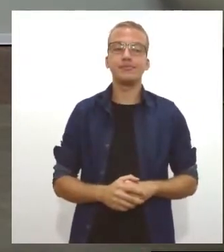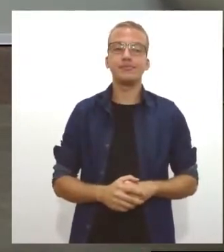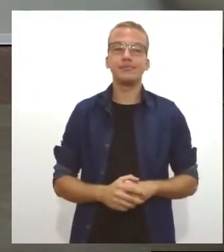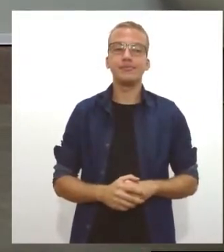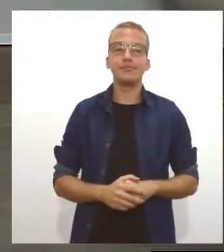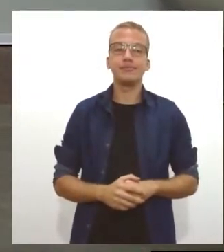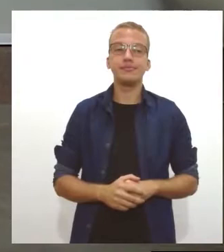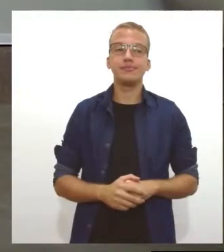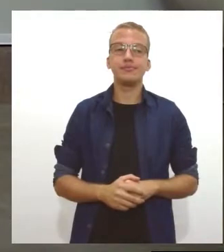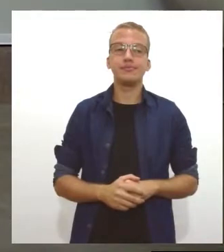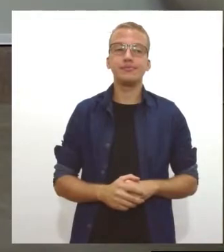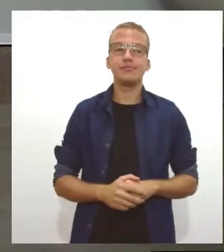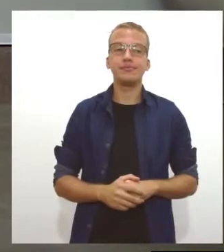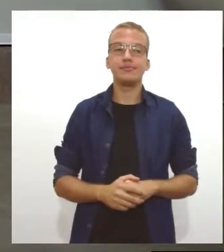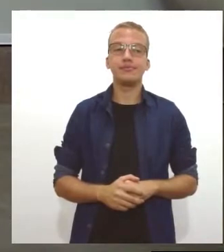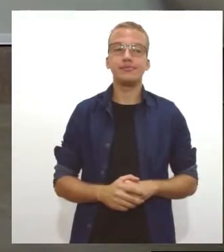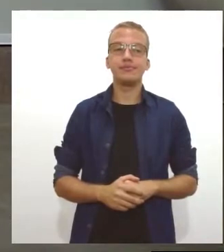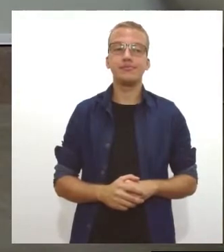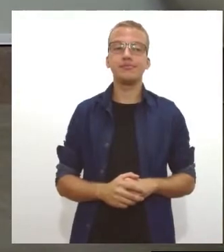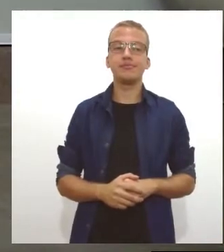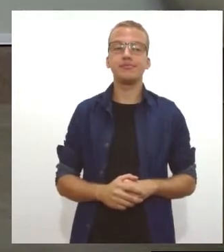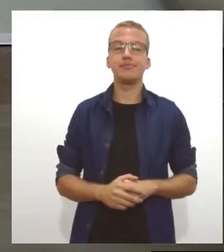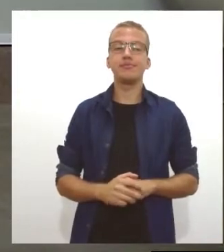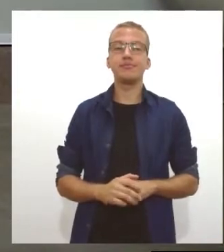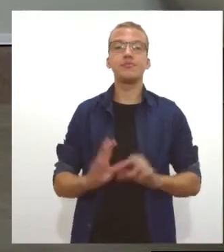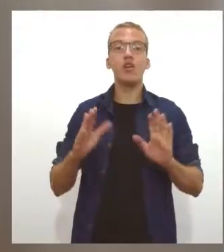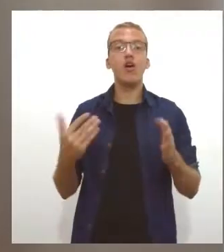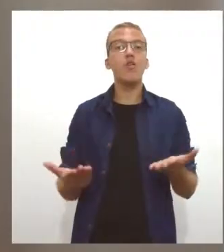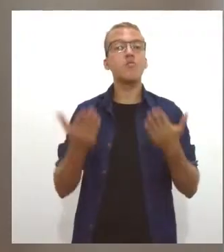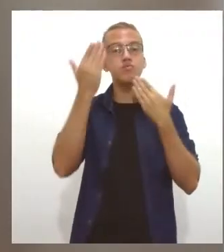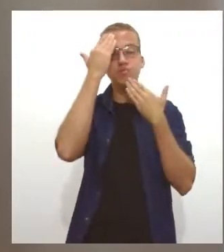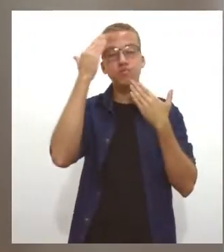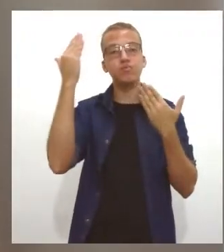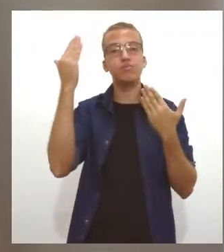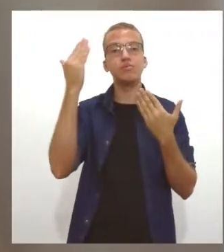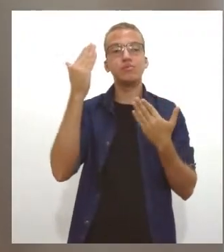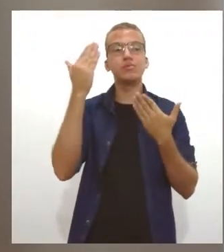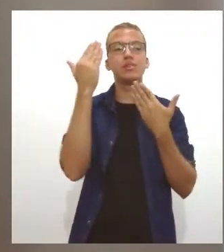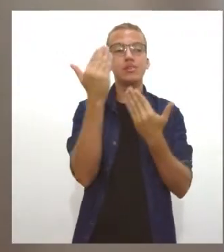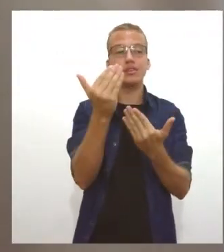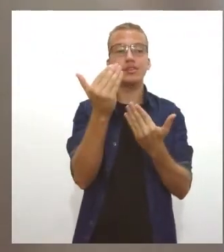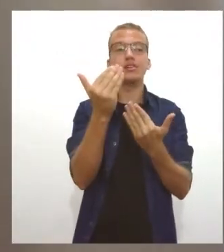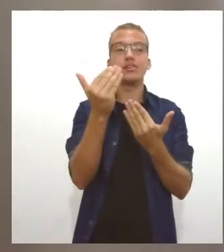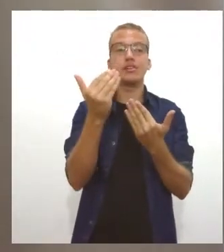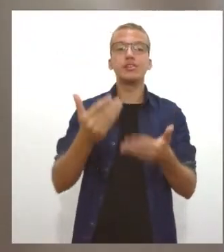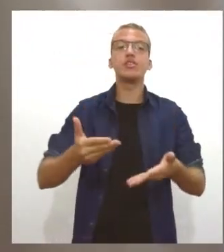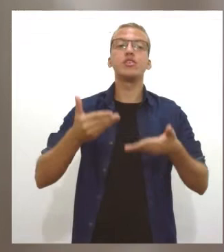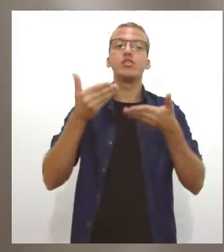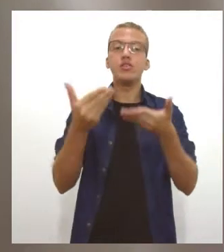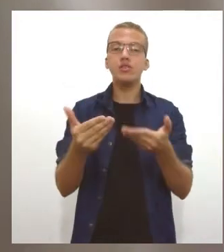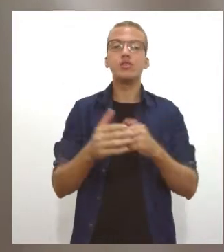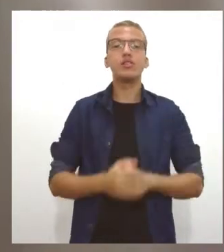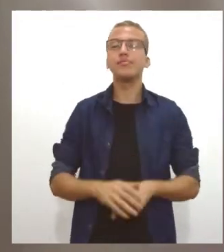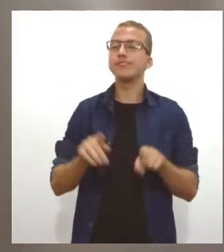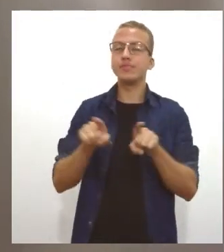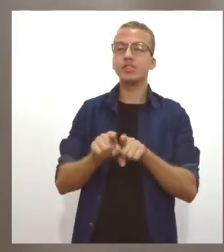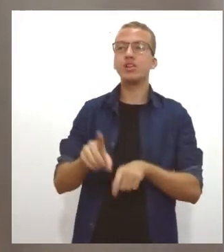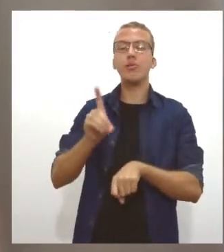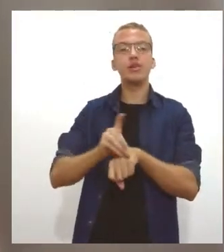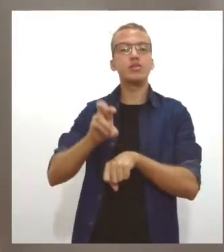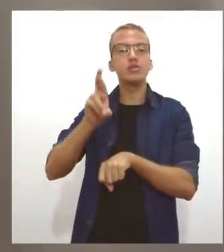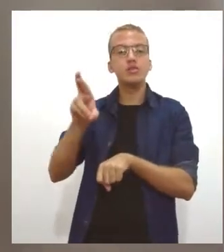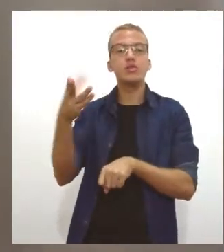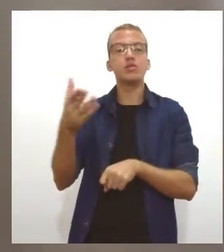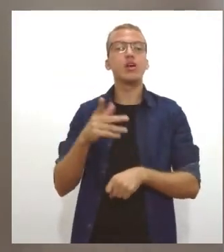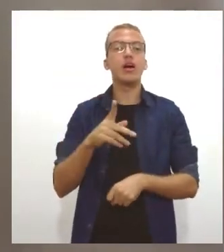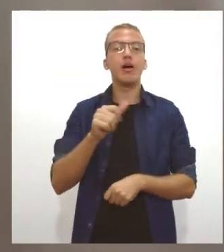Laís, então, Aline, eu agradeço a vocês o convite e quero também realizar os cumprimentos da doutora Aparecida e a todas e todas que estão